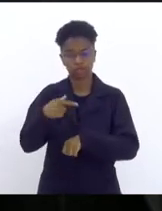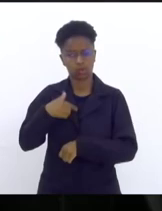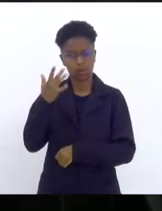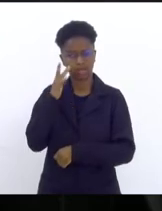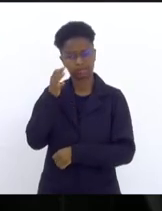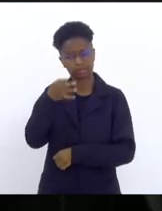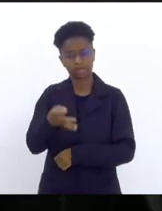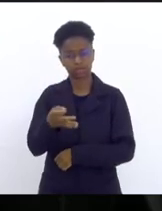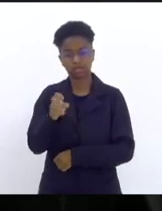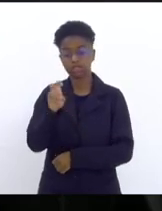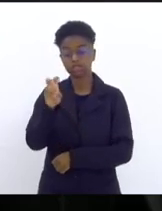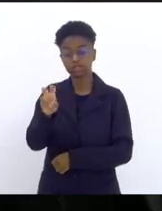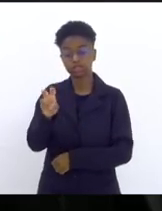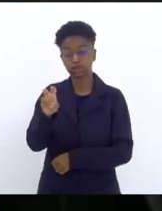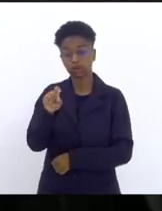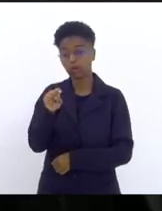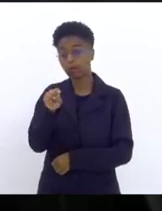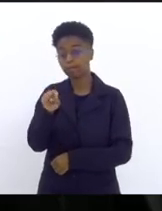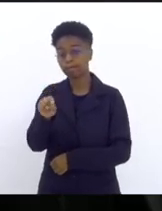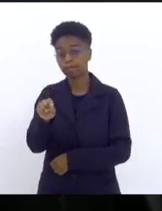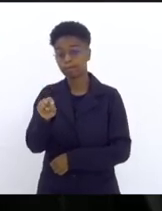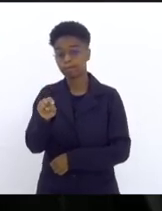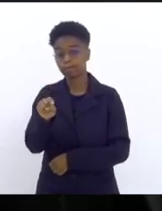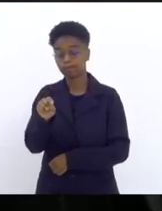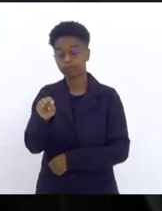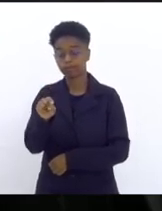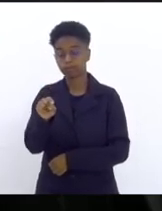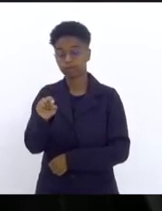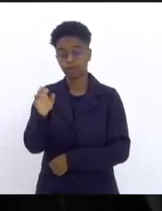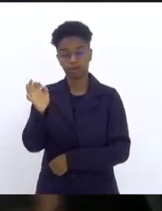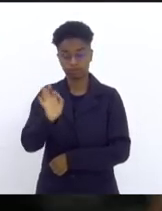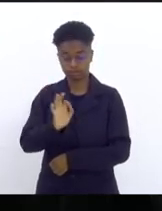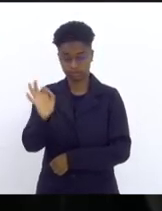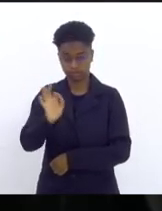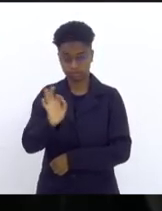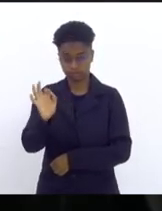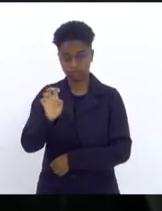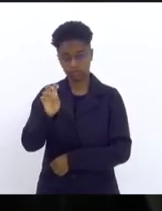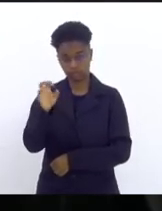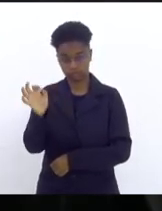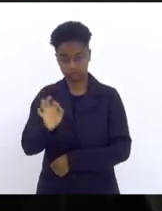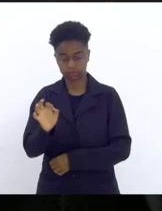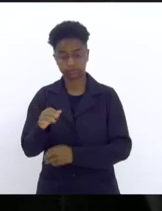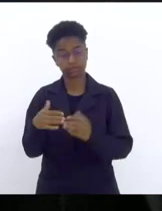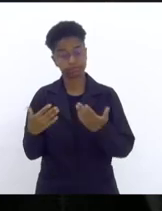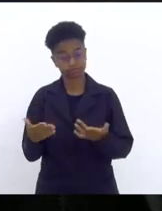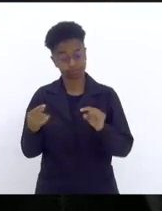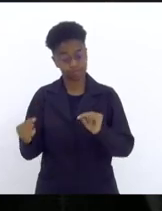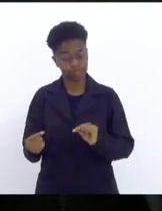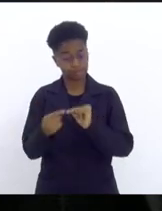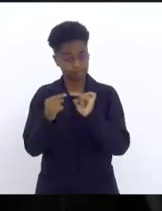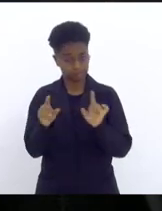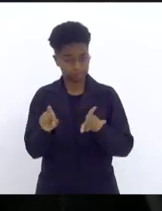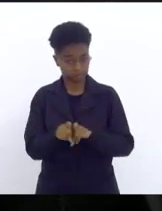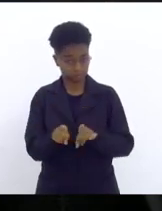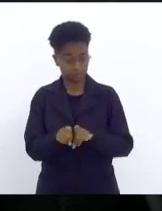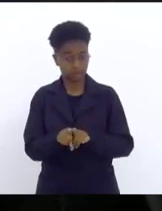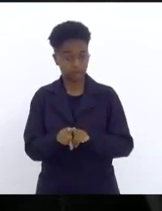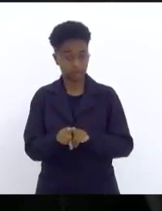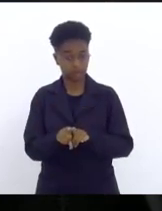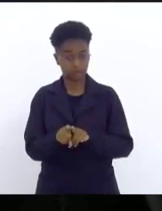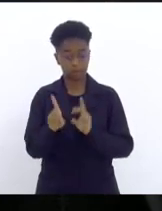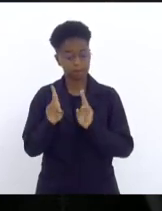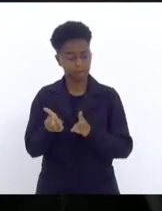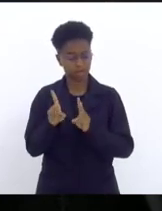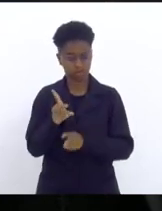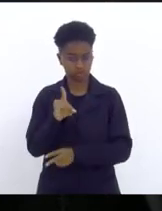para 5 pontos percentuais coincidentemente na mesma